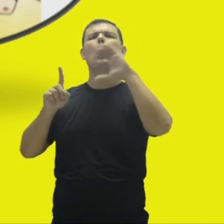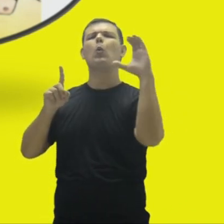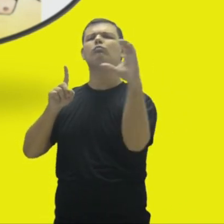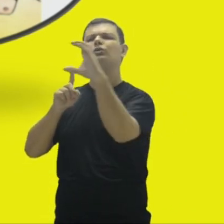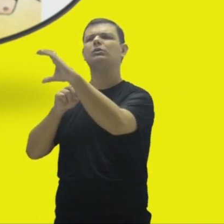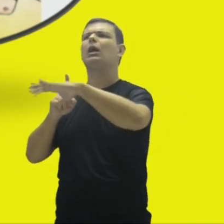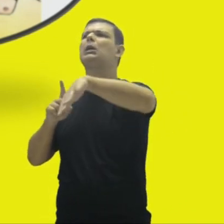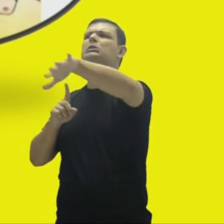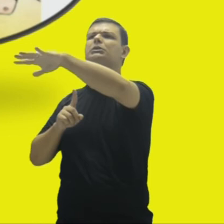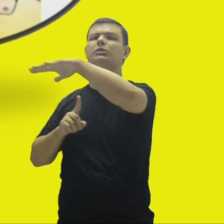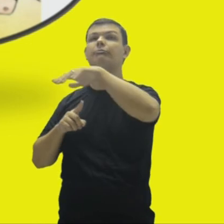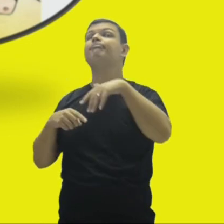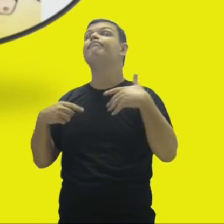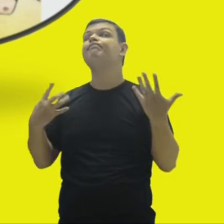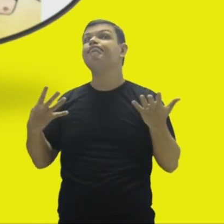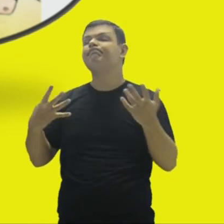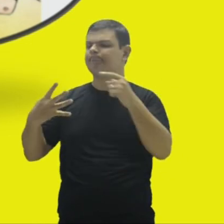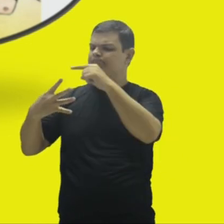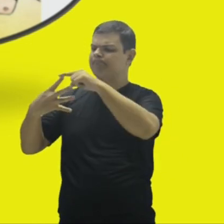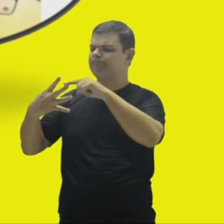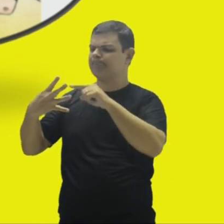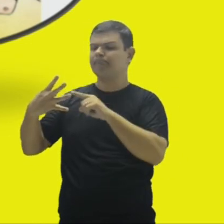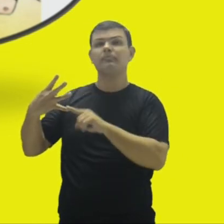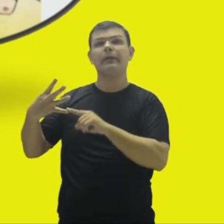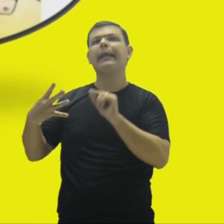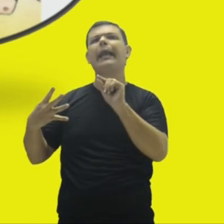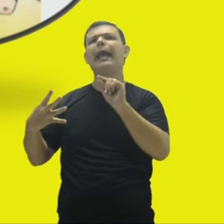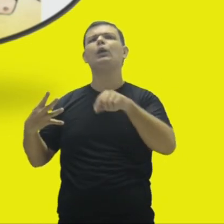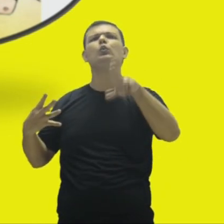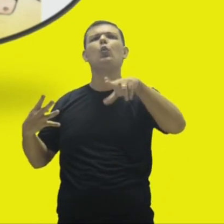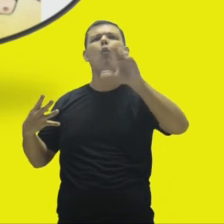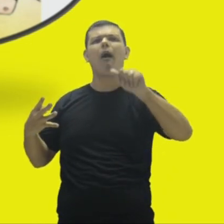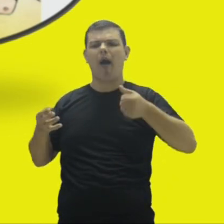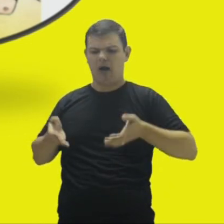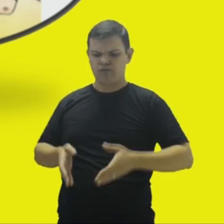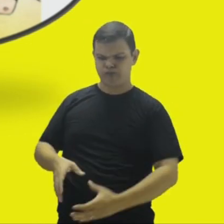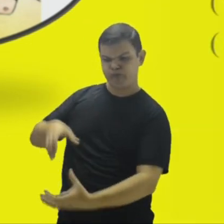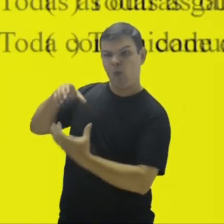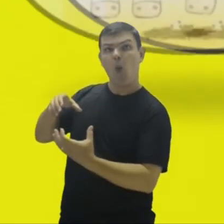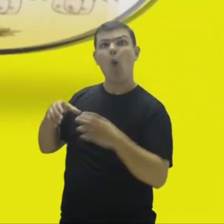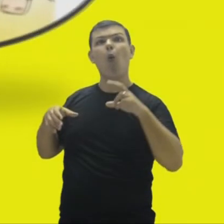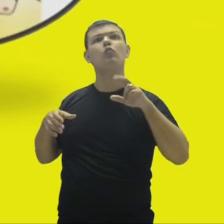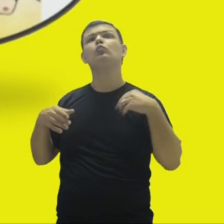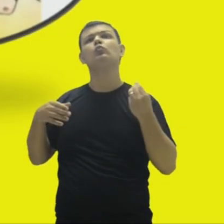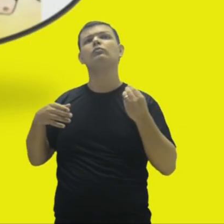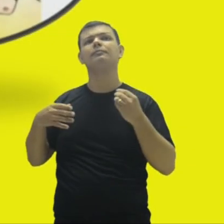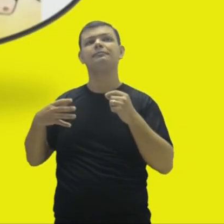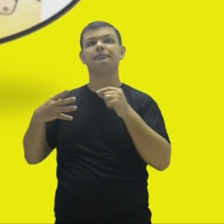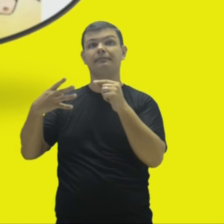lugar? Quem é que nunca jamais tinha botado um ovo? Vamos à resposta?